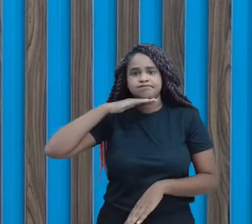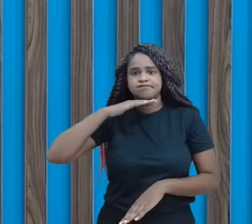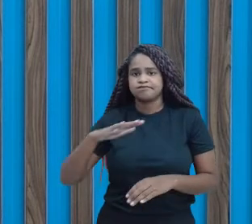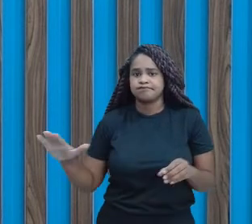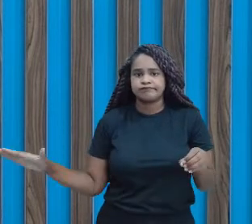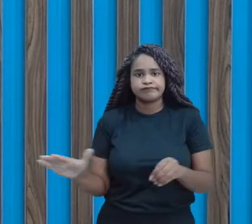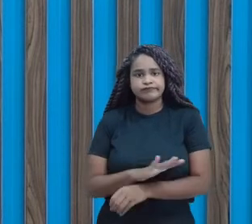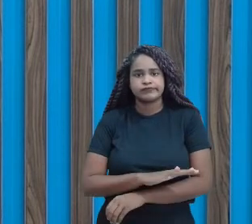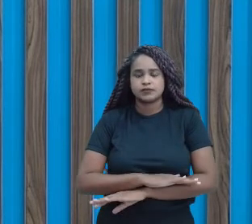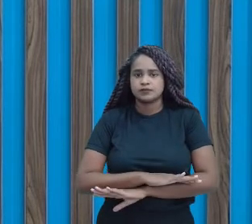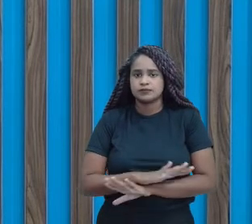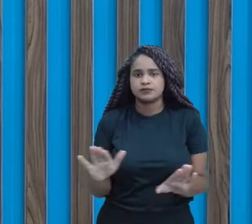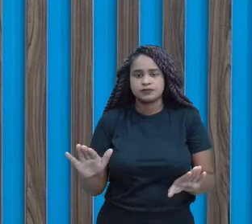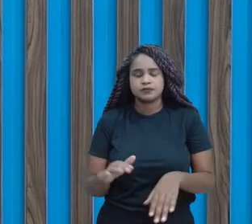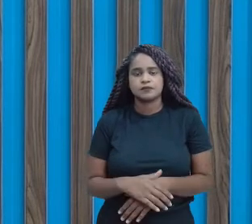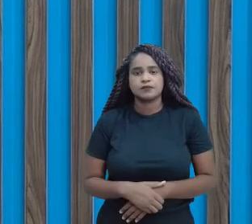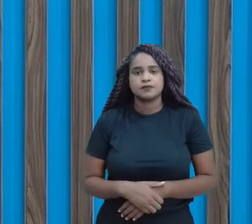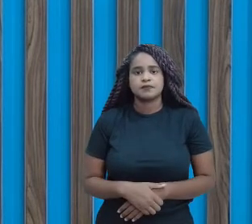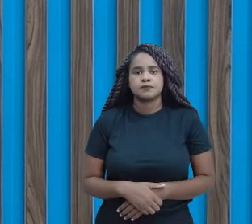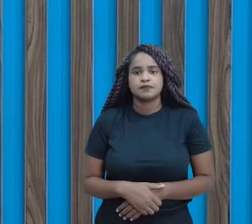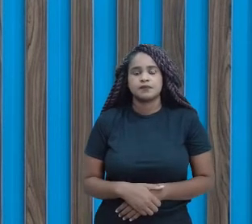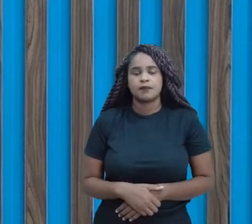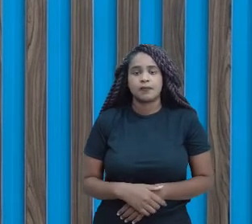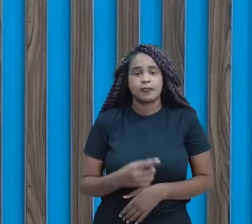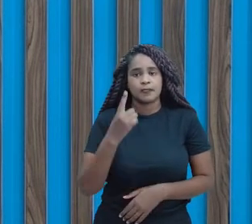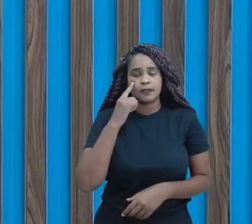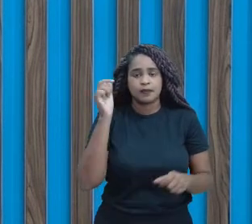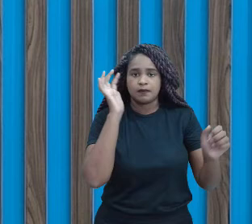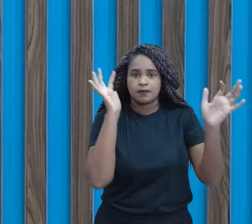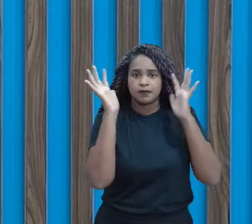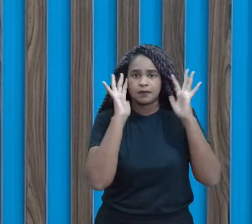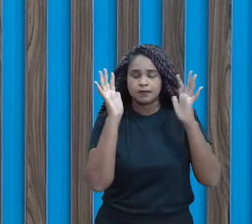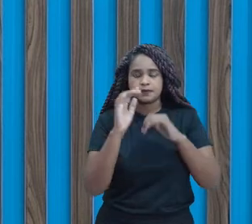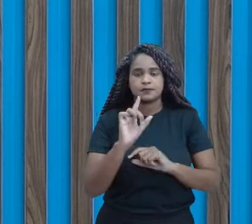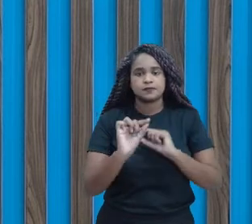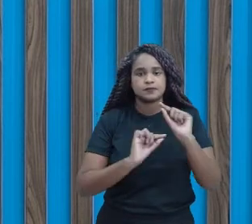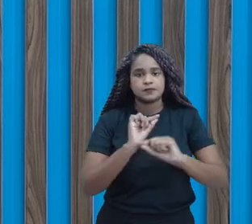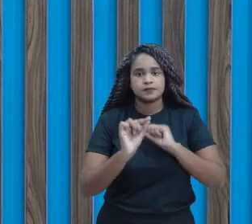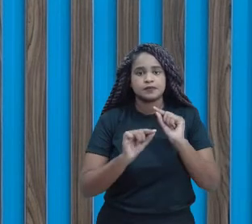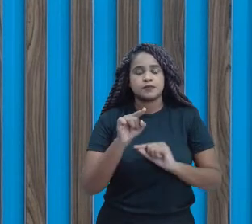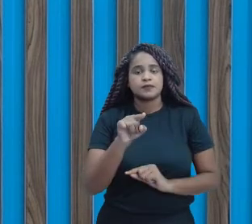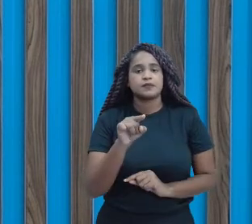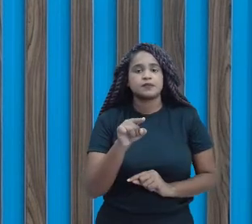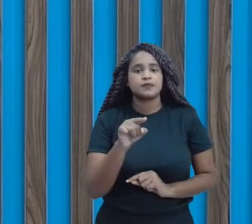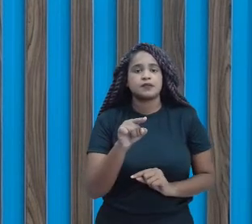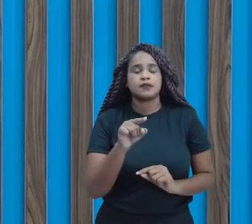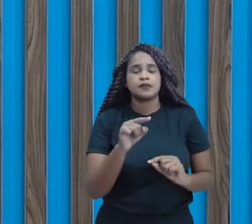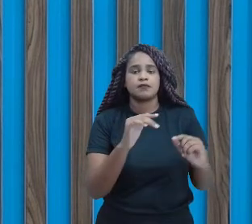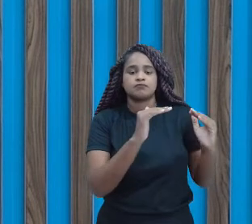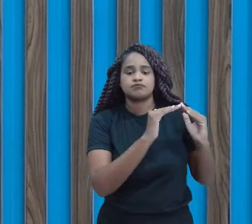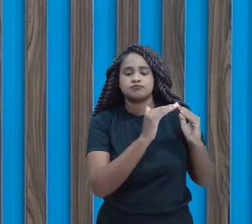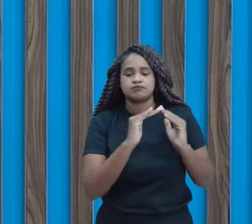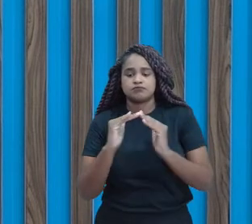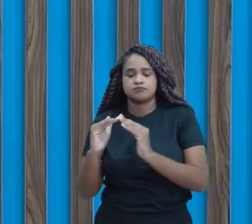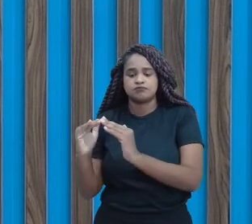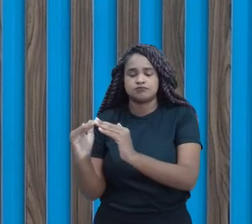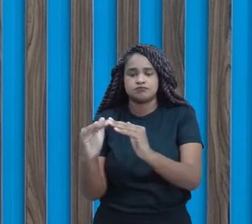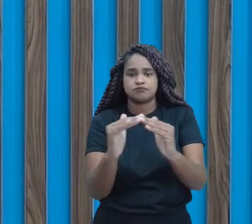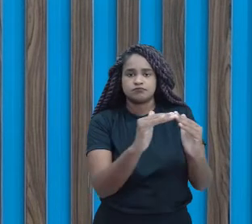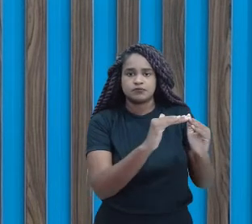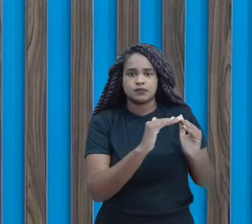E aí eu vou trazer um exemplo para você. Imagine você que mora em comunidades, nos bairros aqui, por